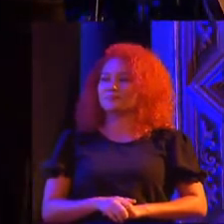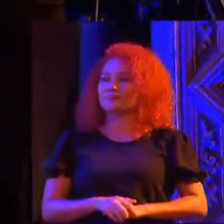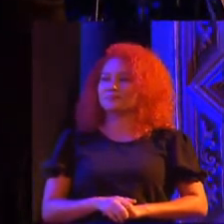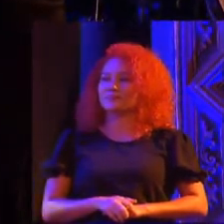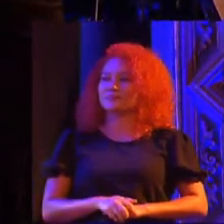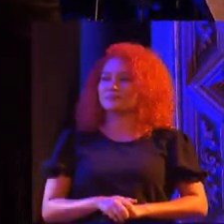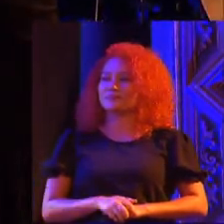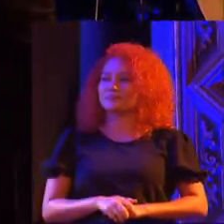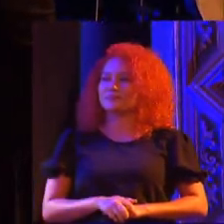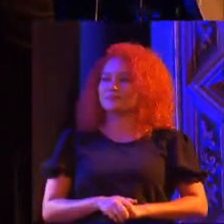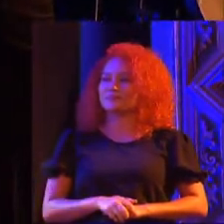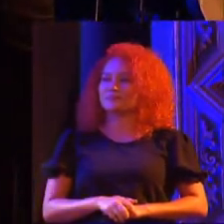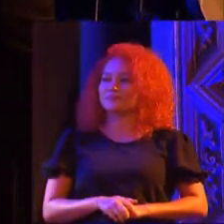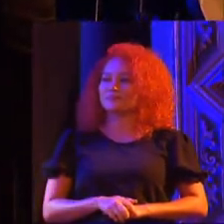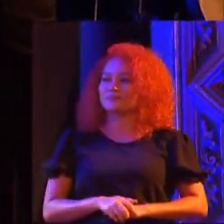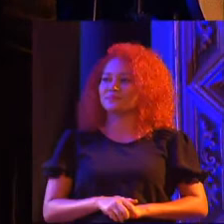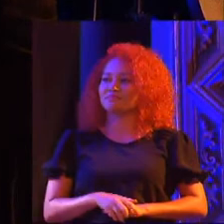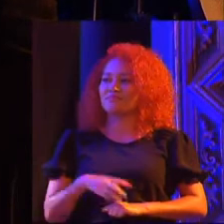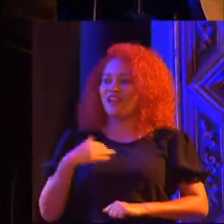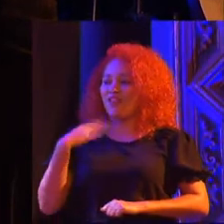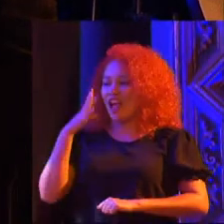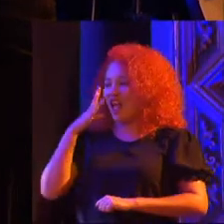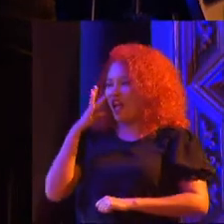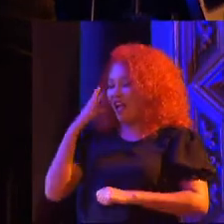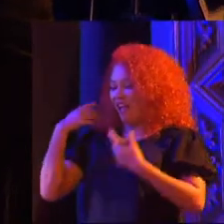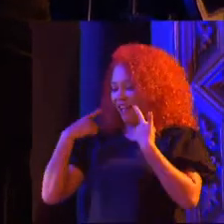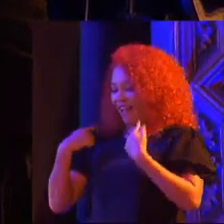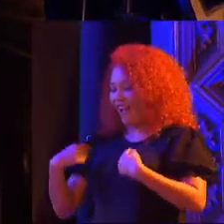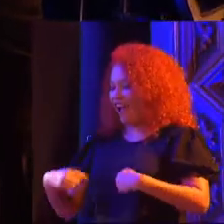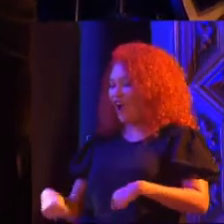Tô desequilibrada com esse teu vestido, Valéria.